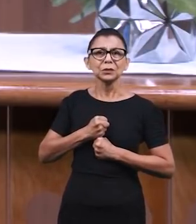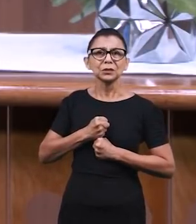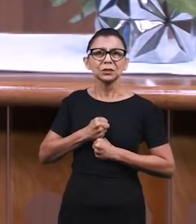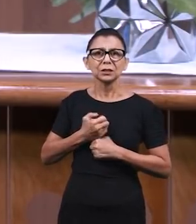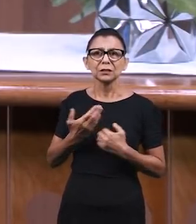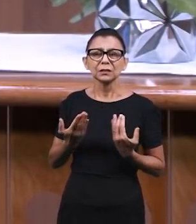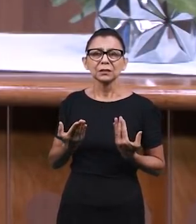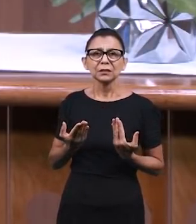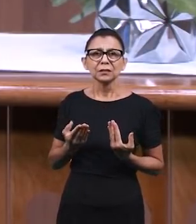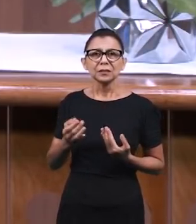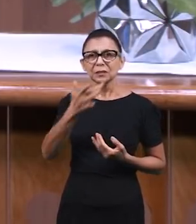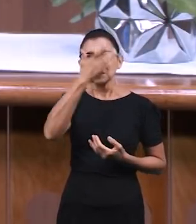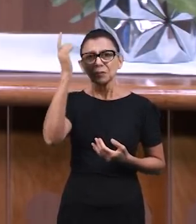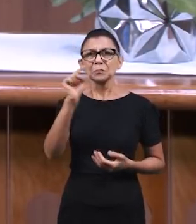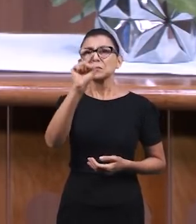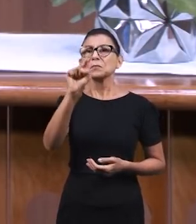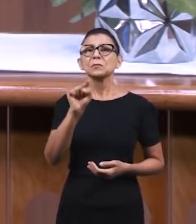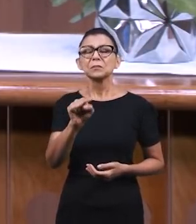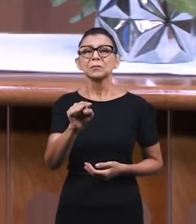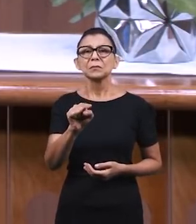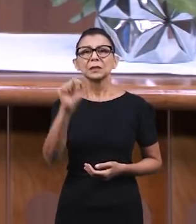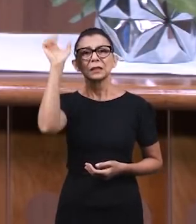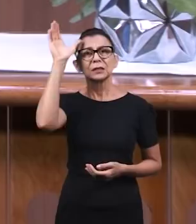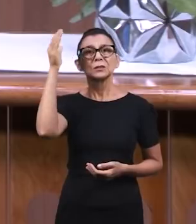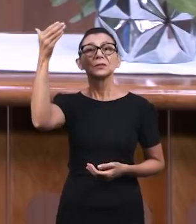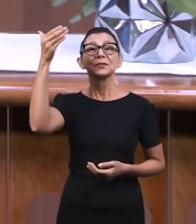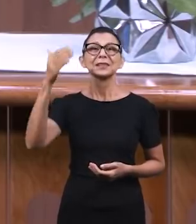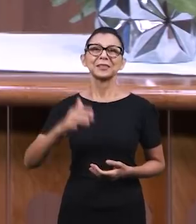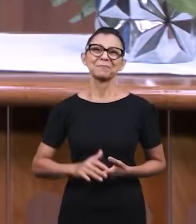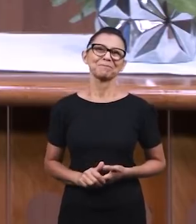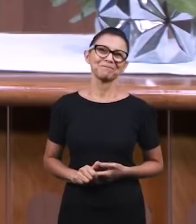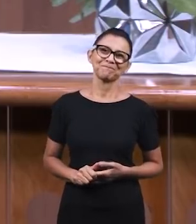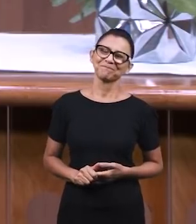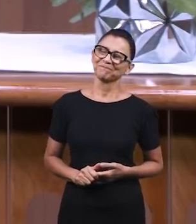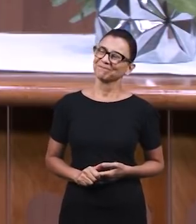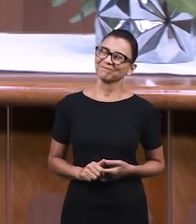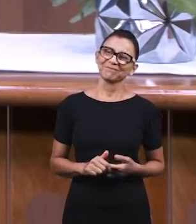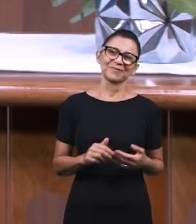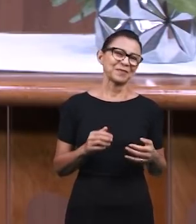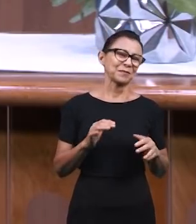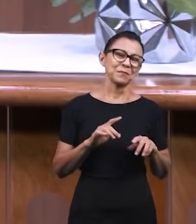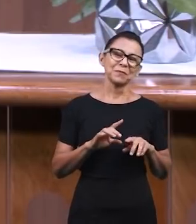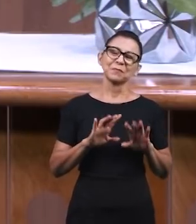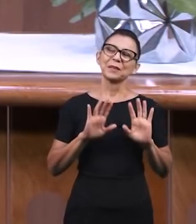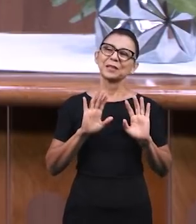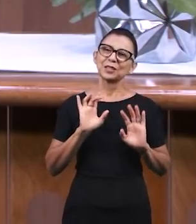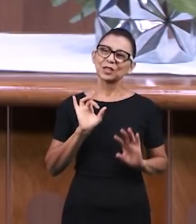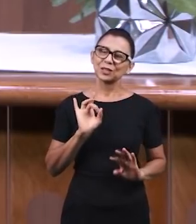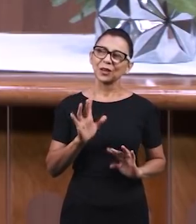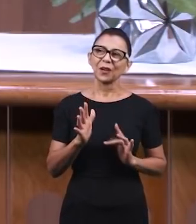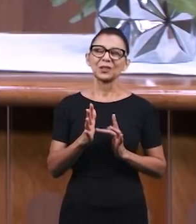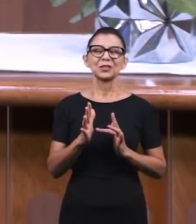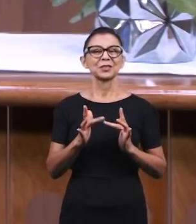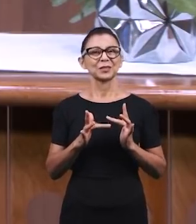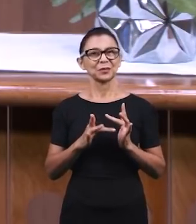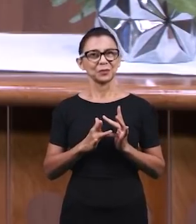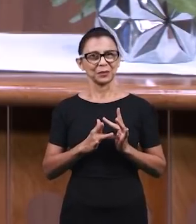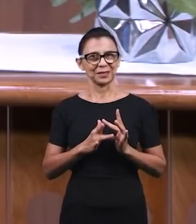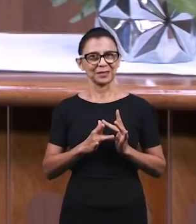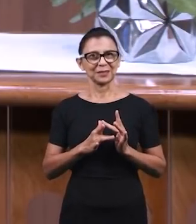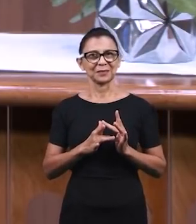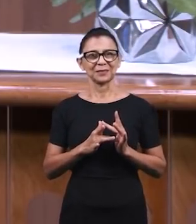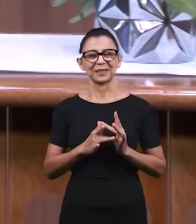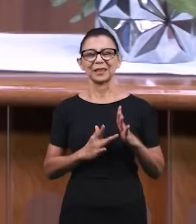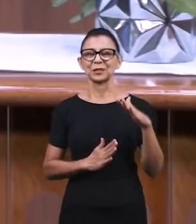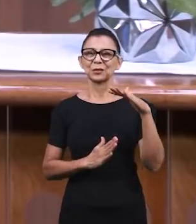ter grandes profissionais que pudessem cuidar dela, mas a necessidade da alma só podia ser suprida com